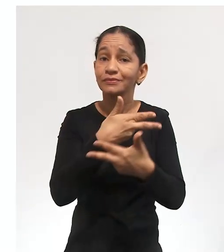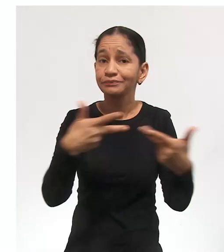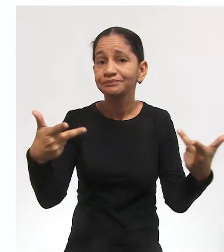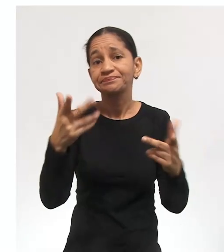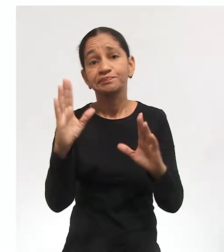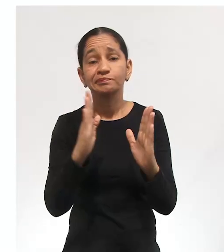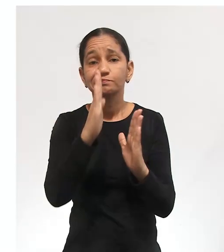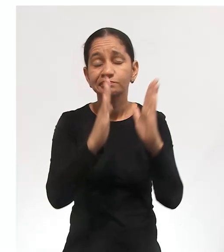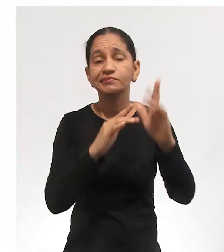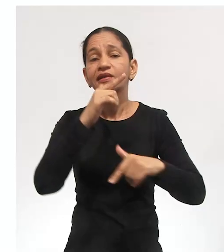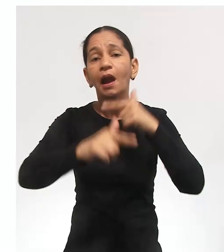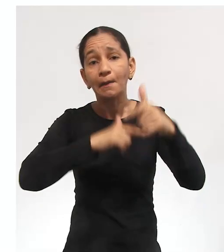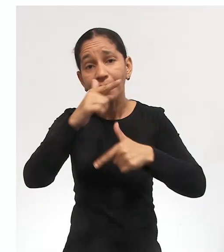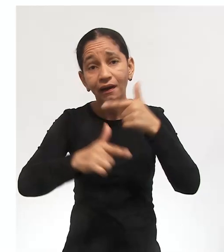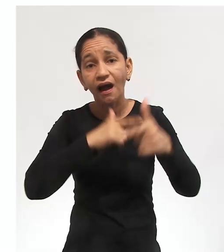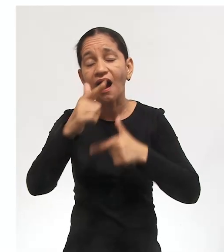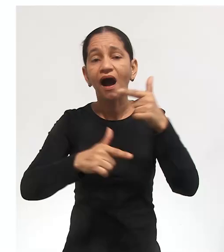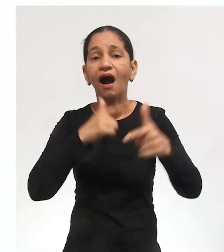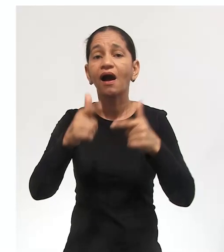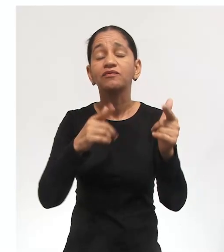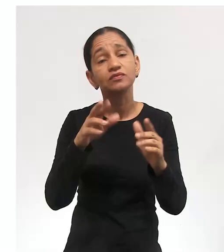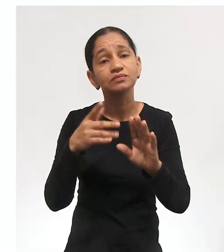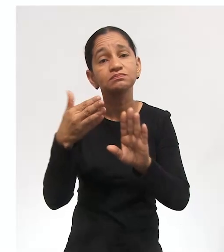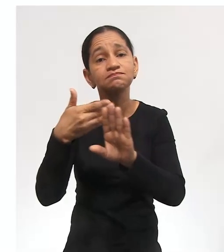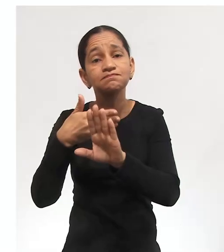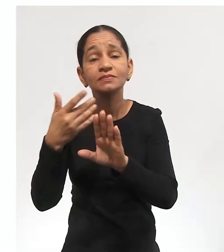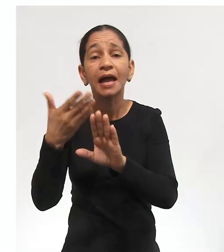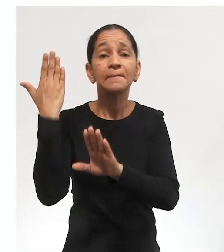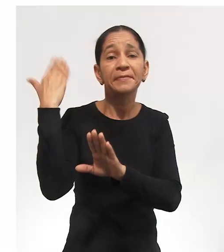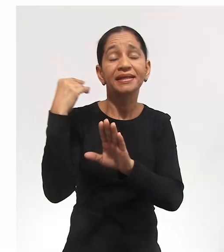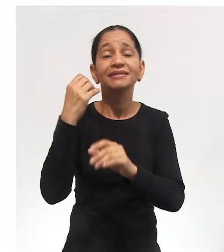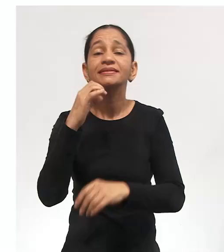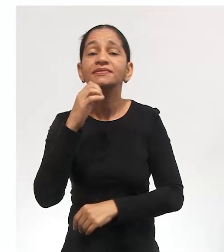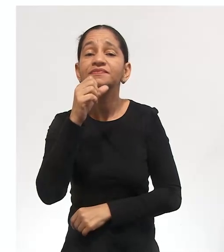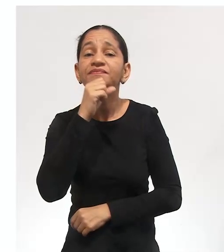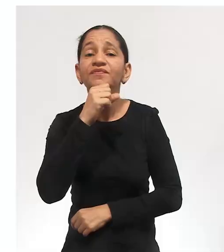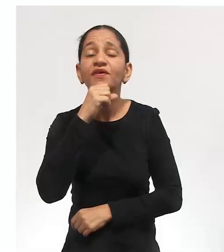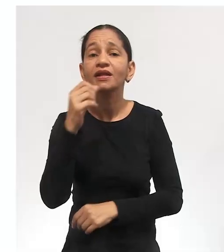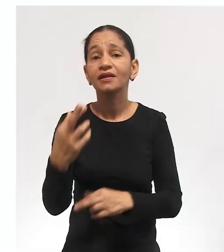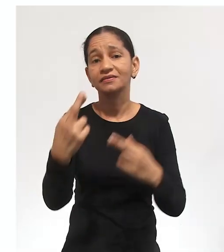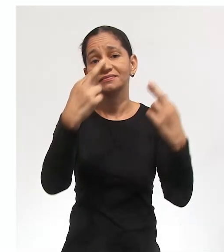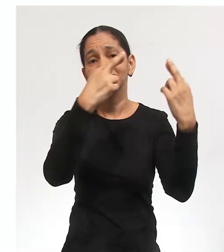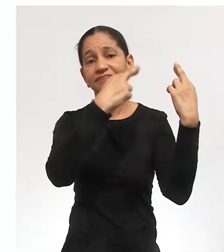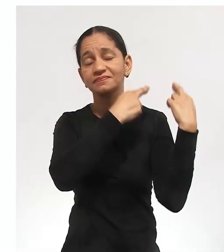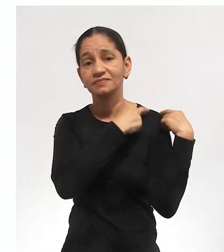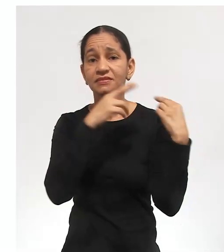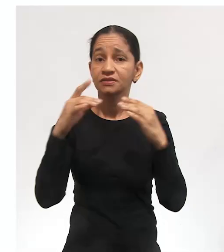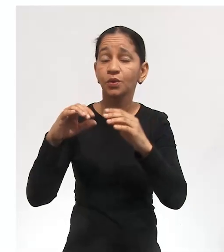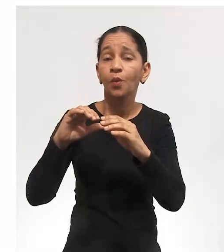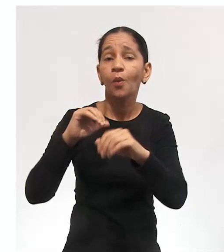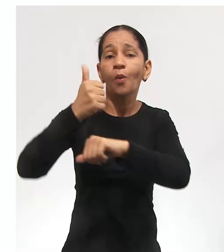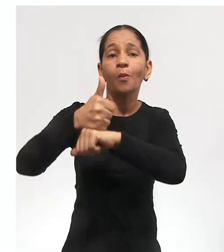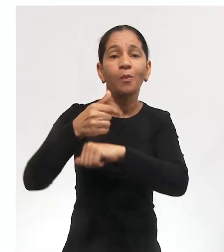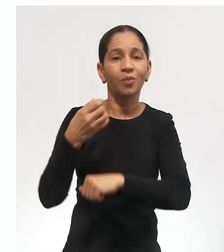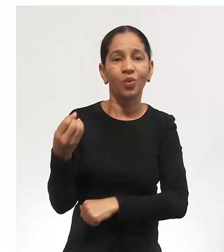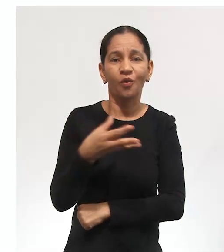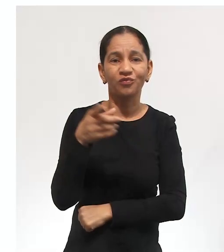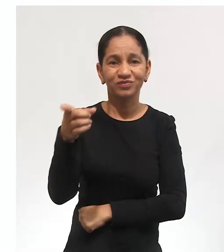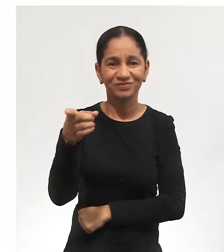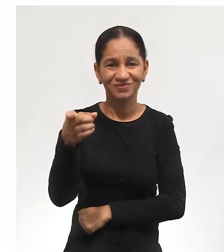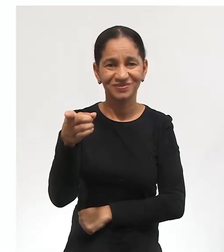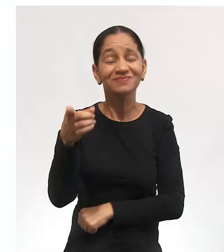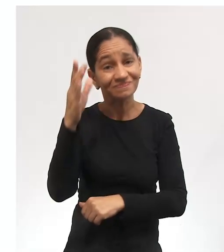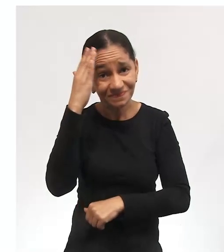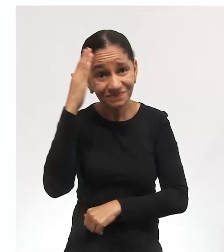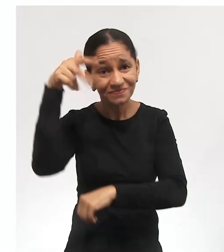empregados trabalhavam para a empresa sucedida, são de responsabilidade de quem? Do sucessor. E o parágrafo único